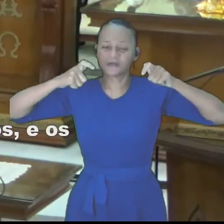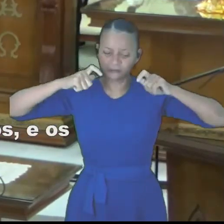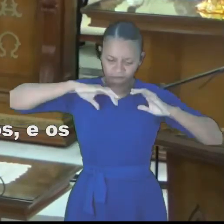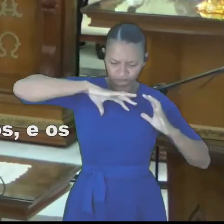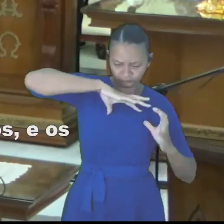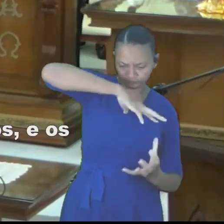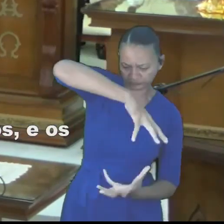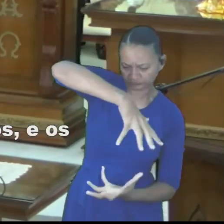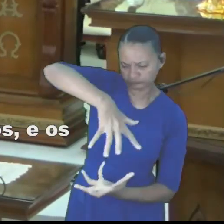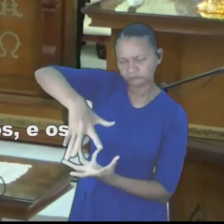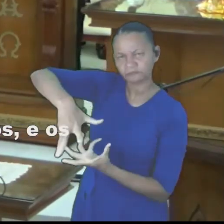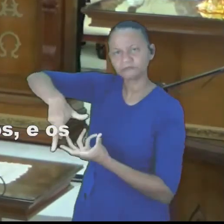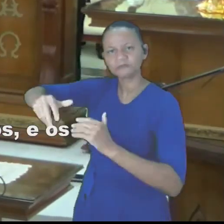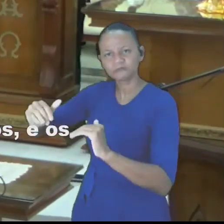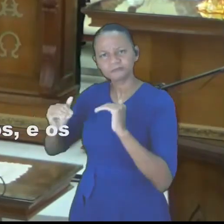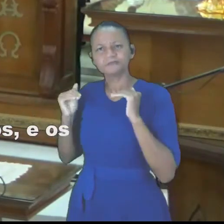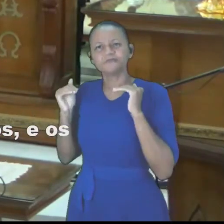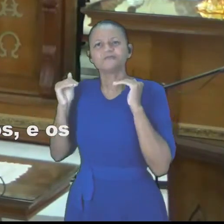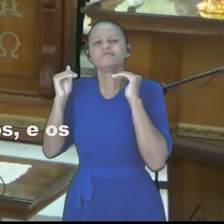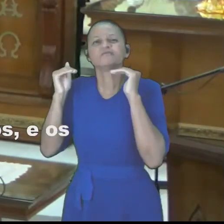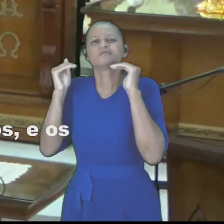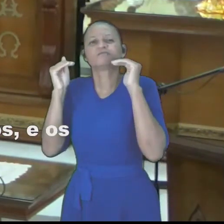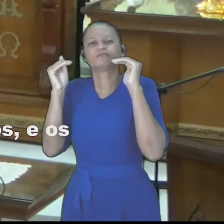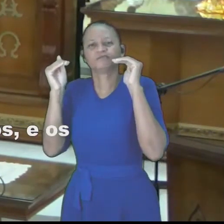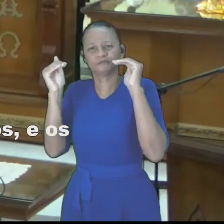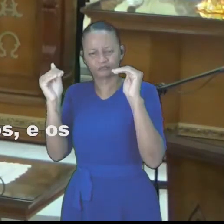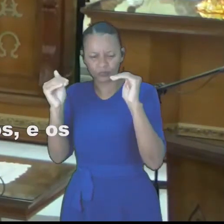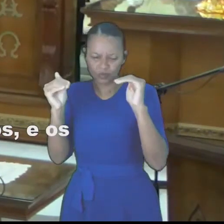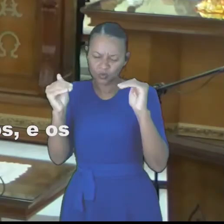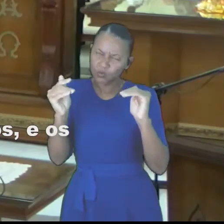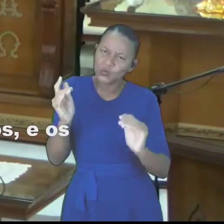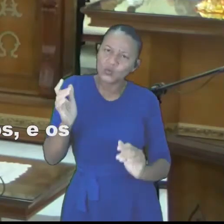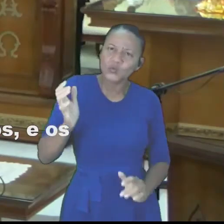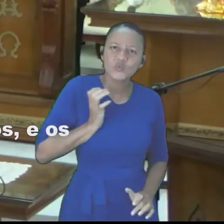os grandes, e os